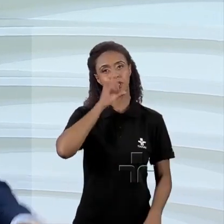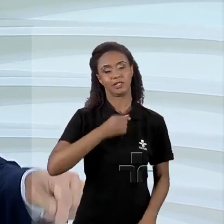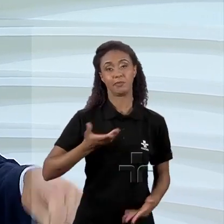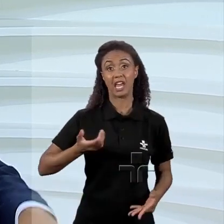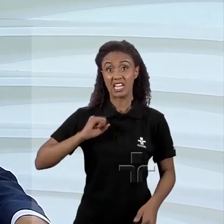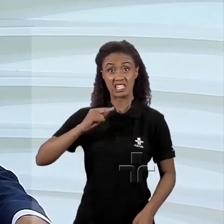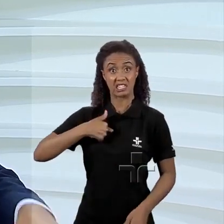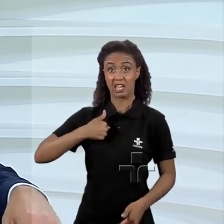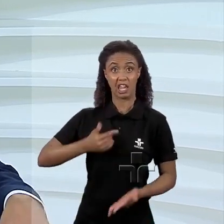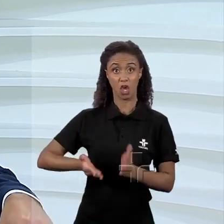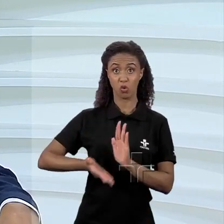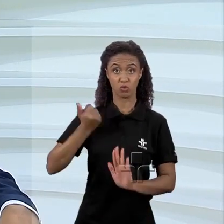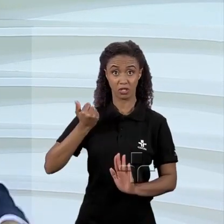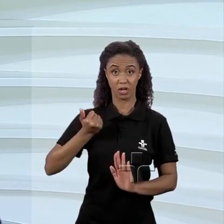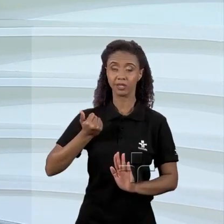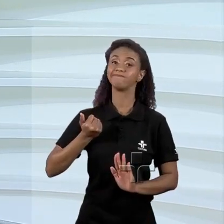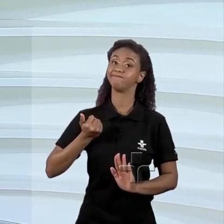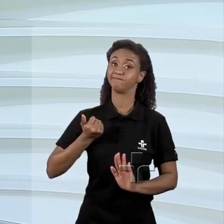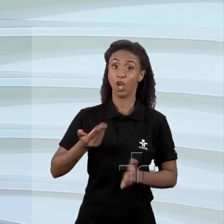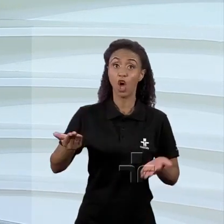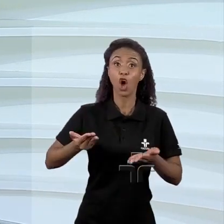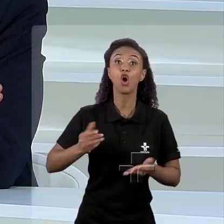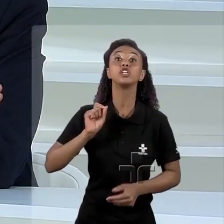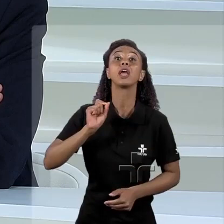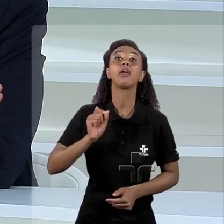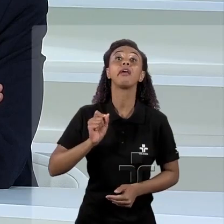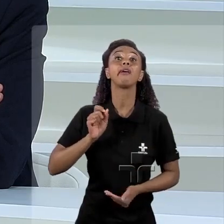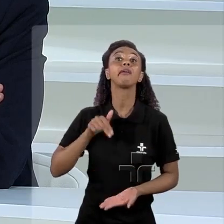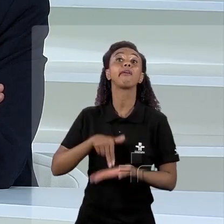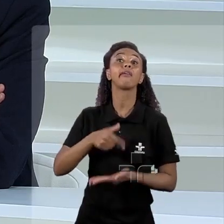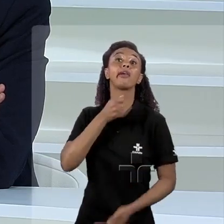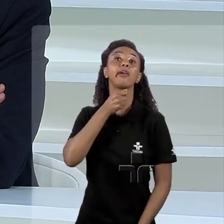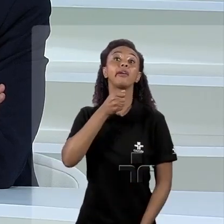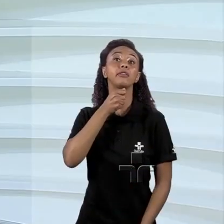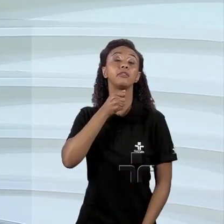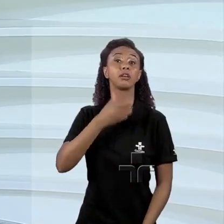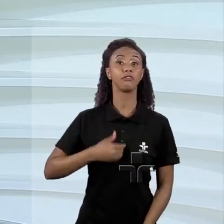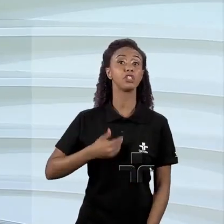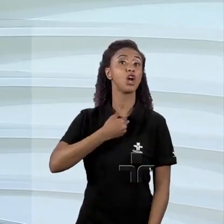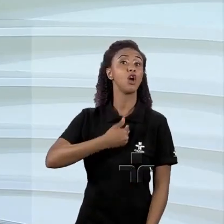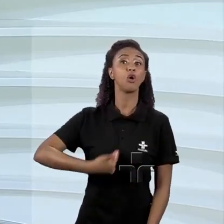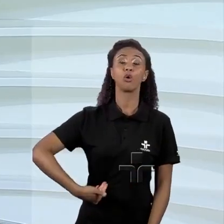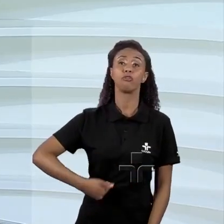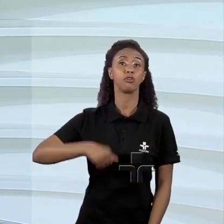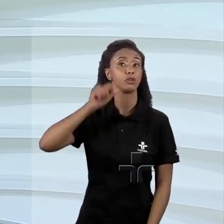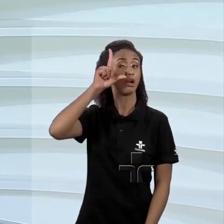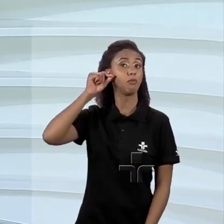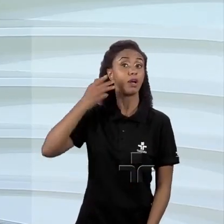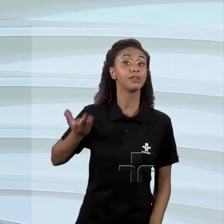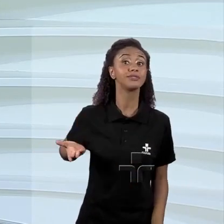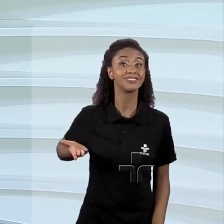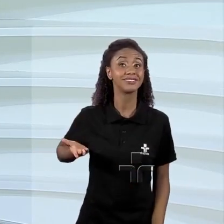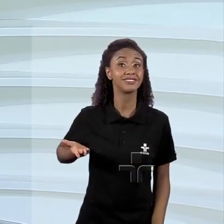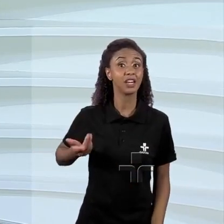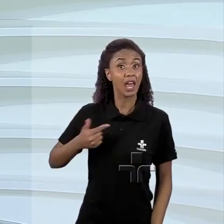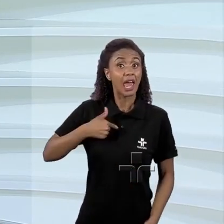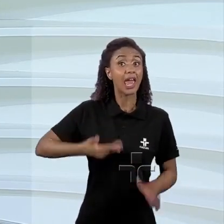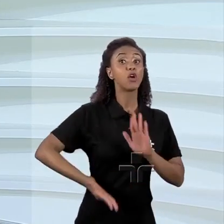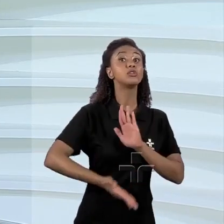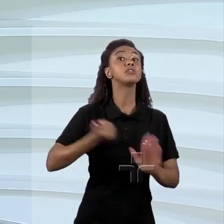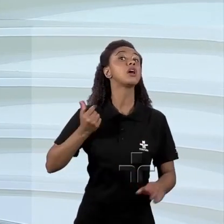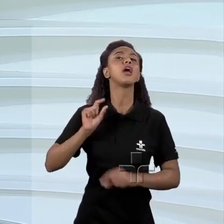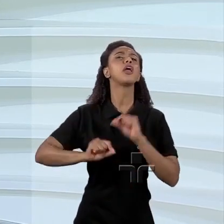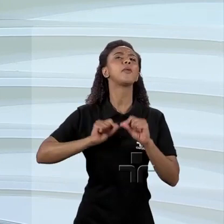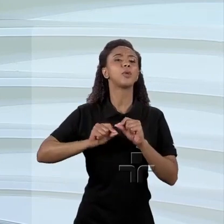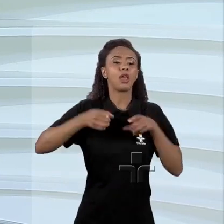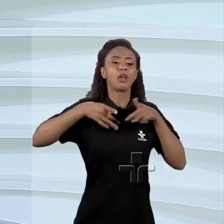tivesse saído, hoje estaria aqui respondendo, neste mesmo programa, o governador eleito Márcio França. Saí pelo esforço, pelo sacrifício de